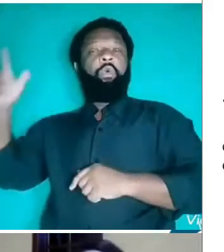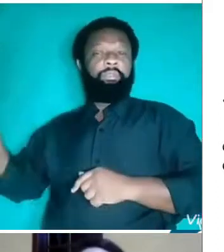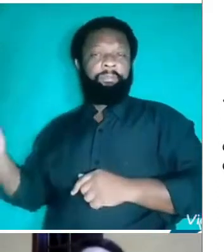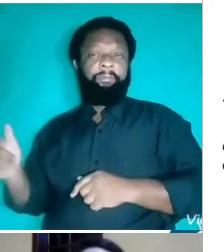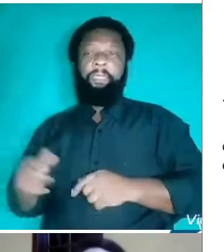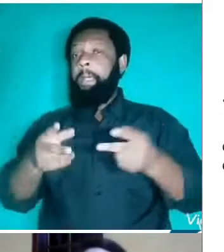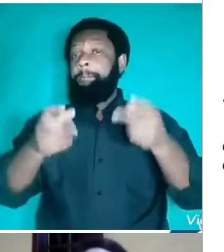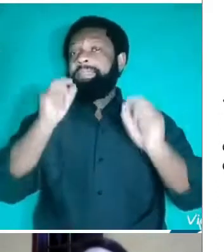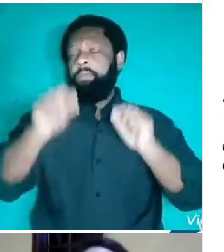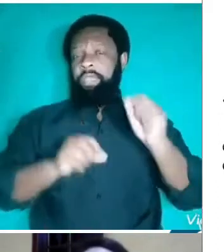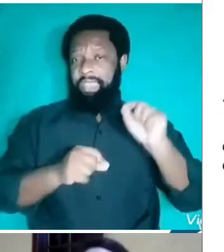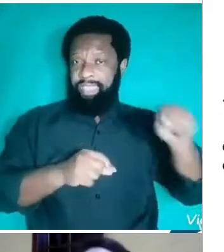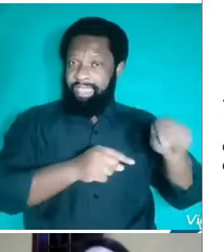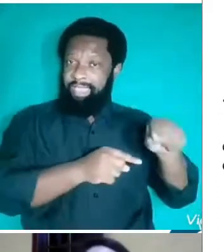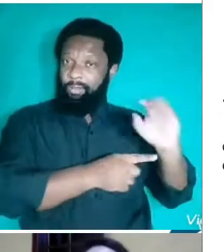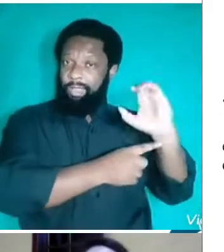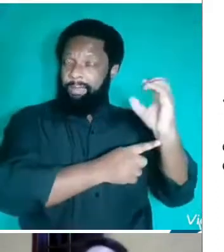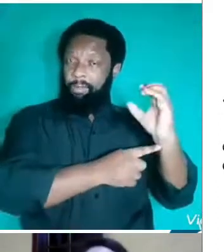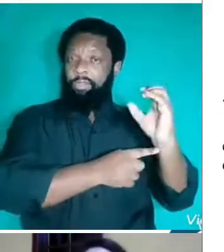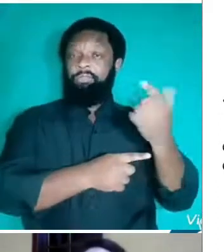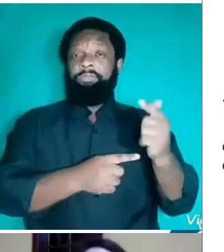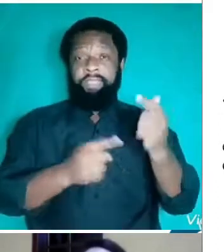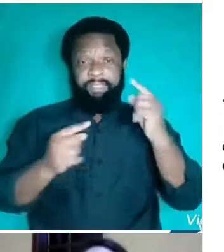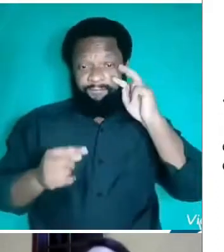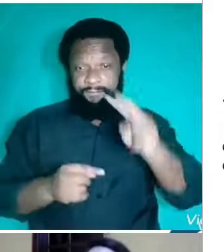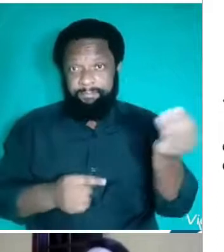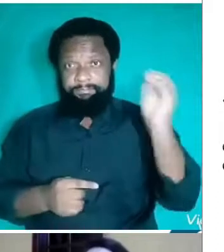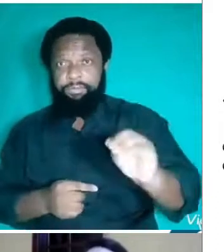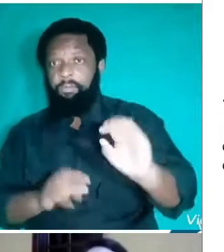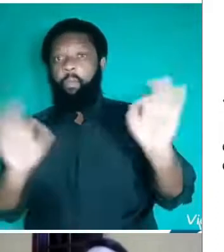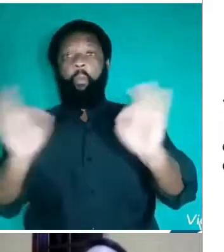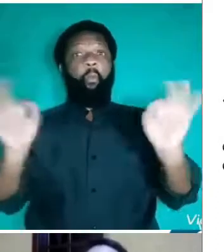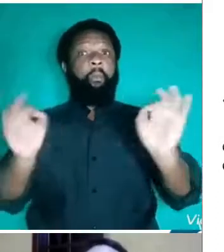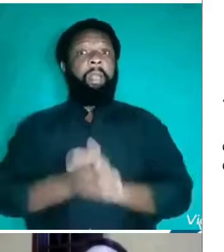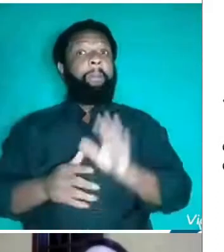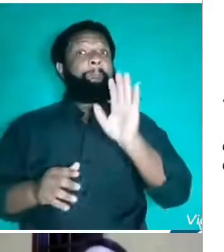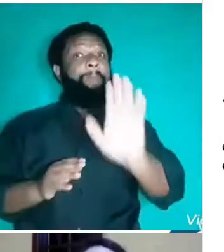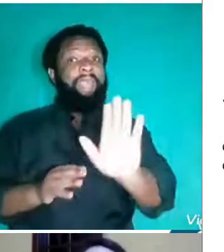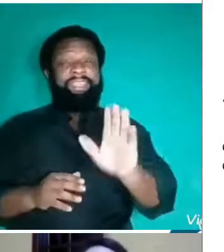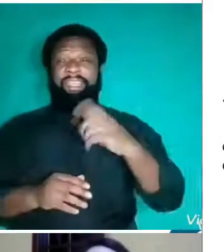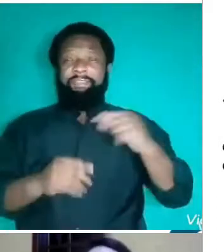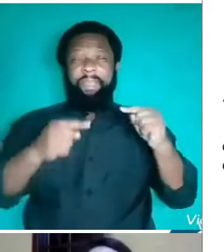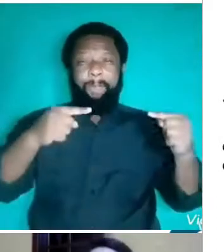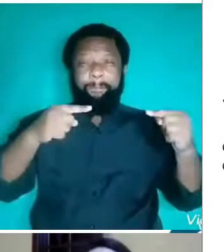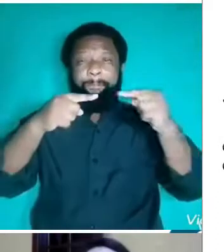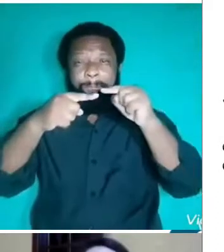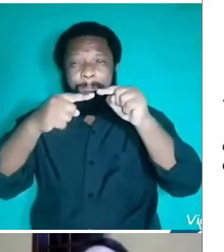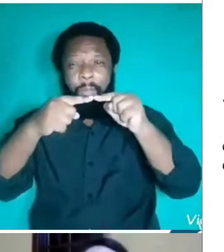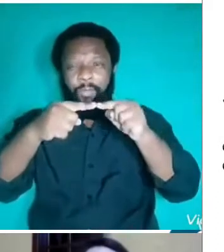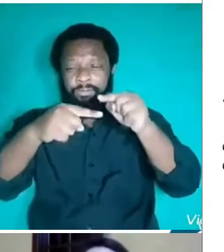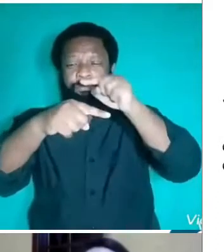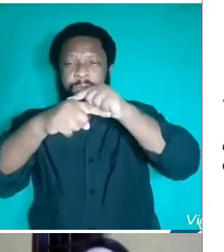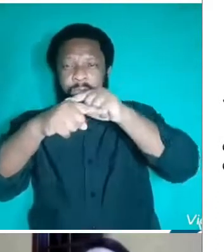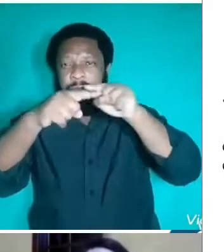elementos químicos. Percebam que o carbono, ele não é representado diretamente, né? Mas cada pontinha